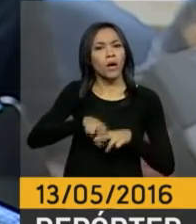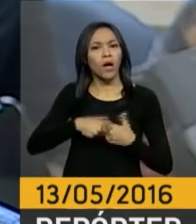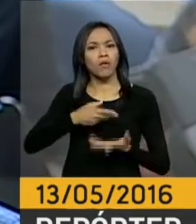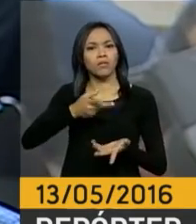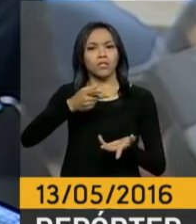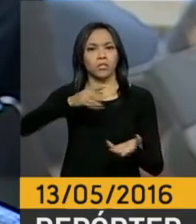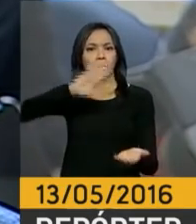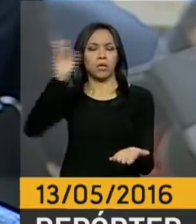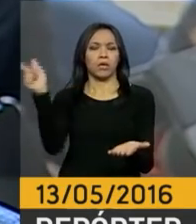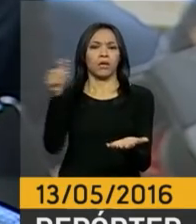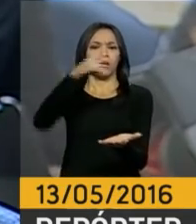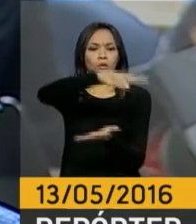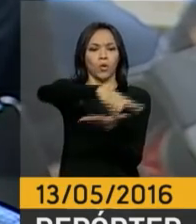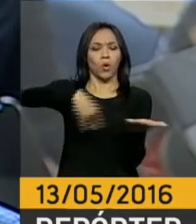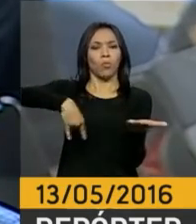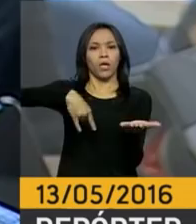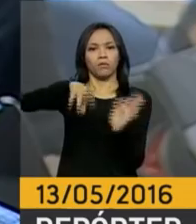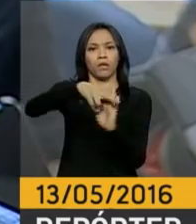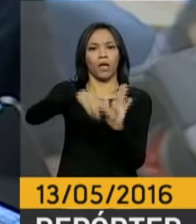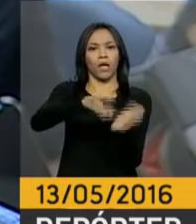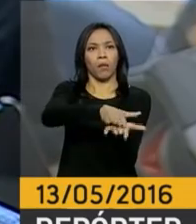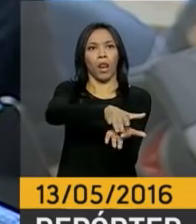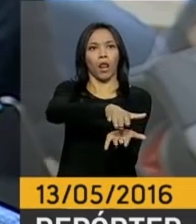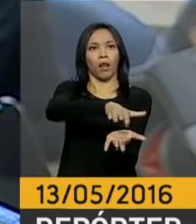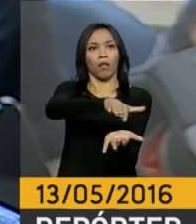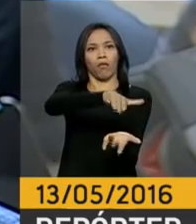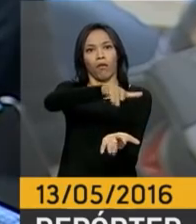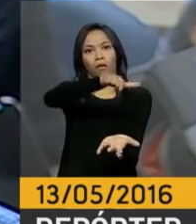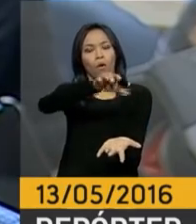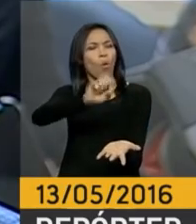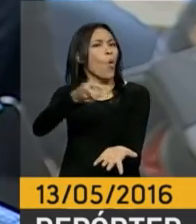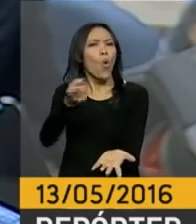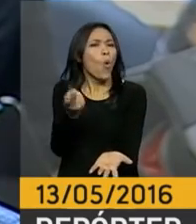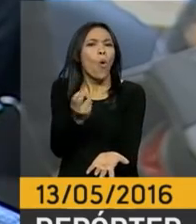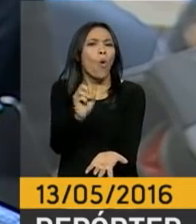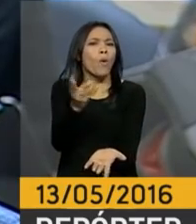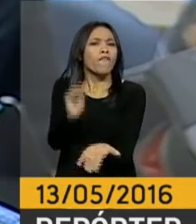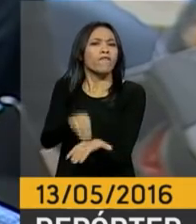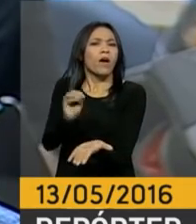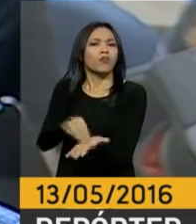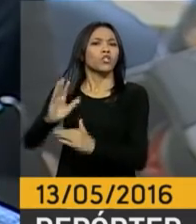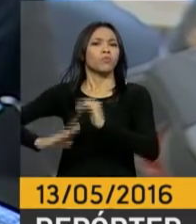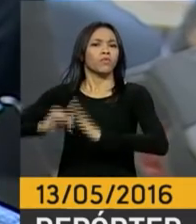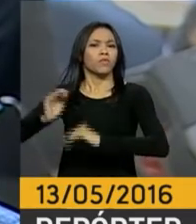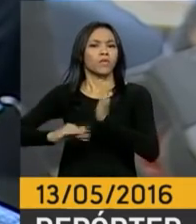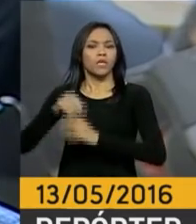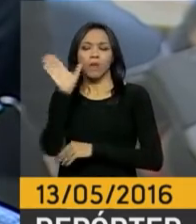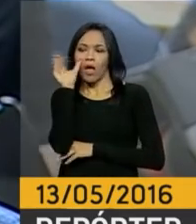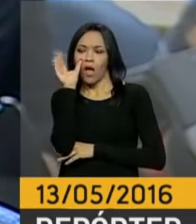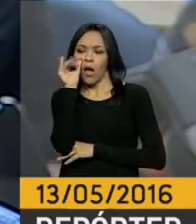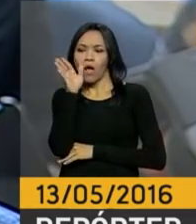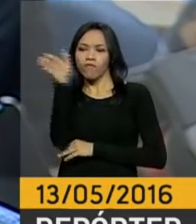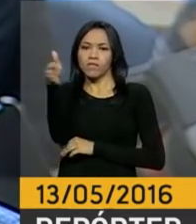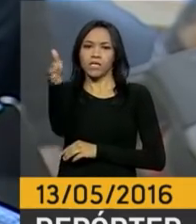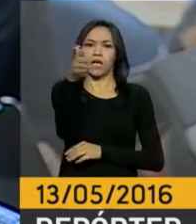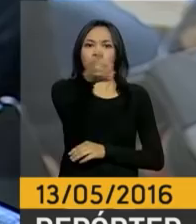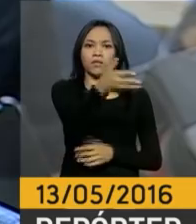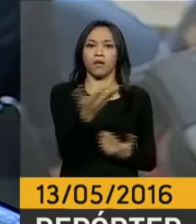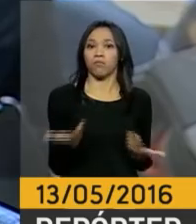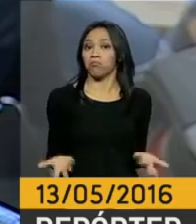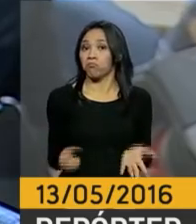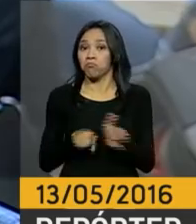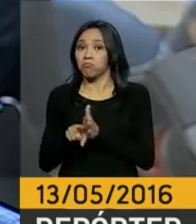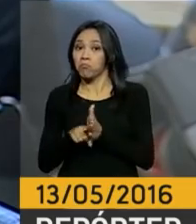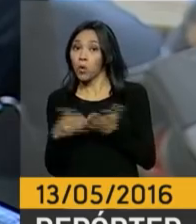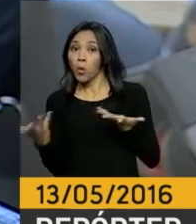muito Proc tem que ser cumpridos ou por falta de profissionais para fiscalizar e para cumprir toda essa essa etapa do processo o senhor tem